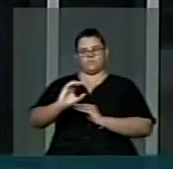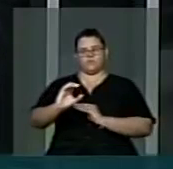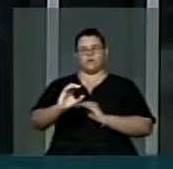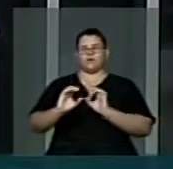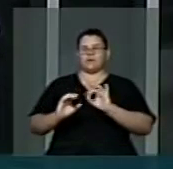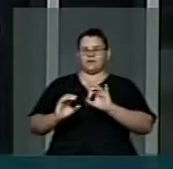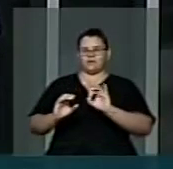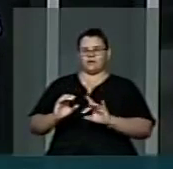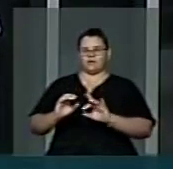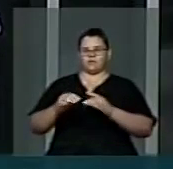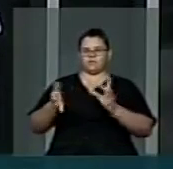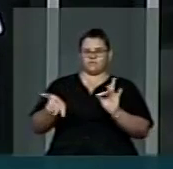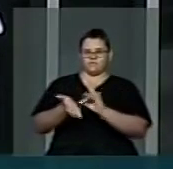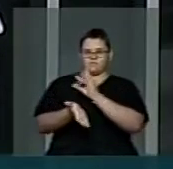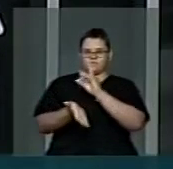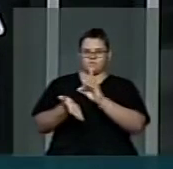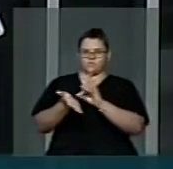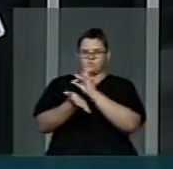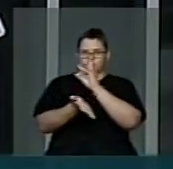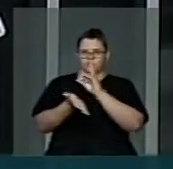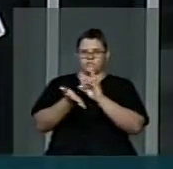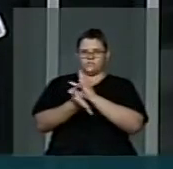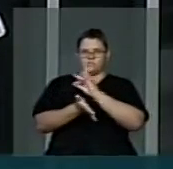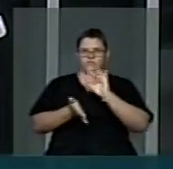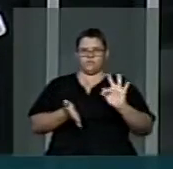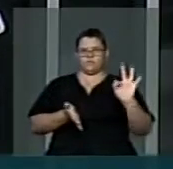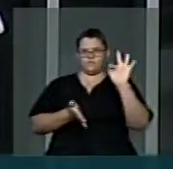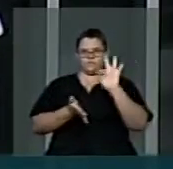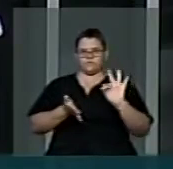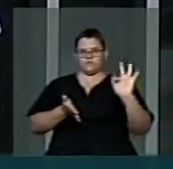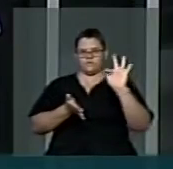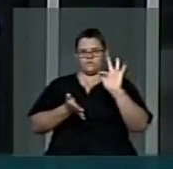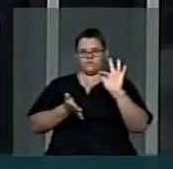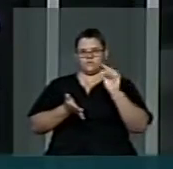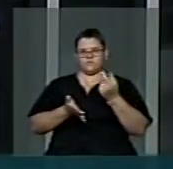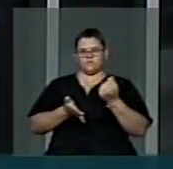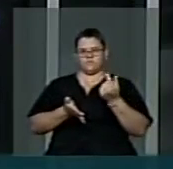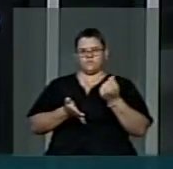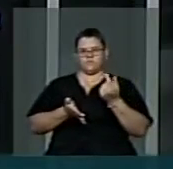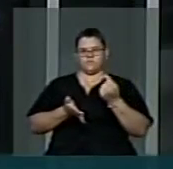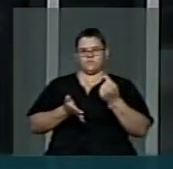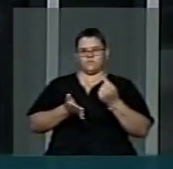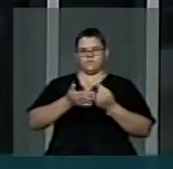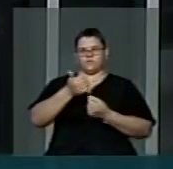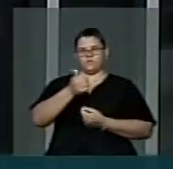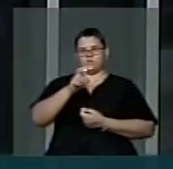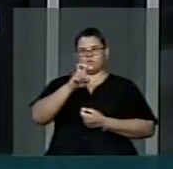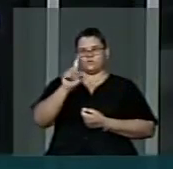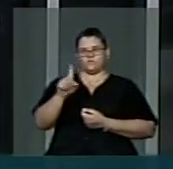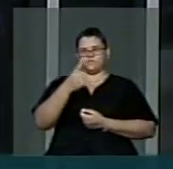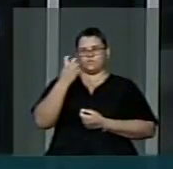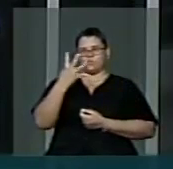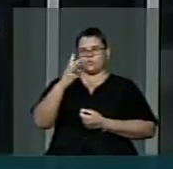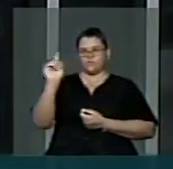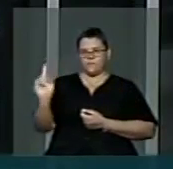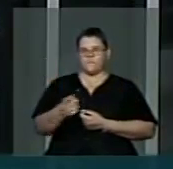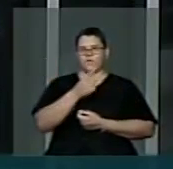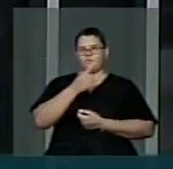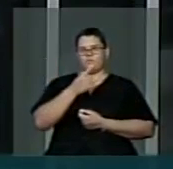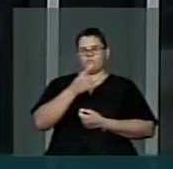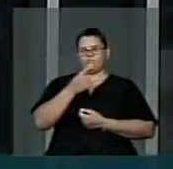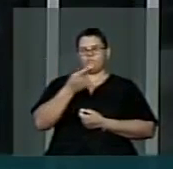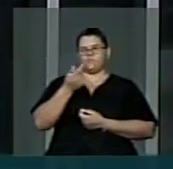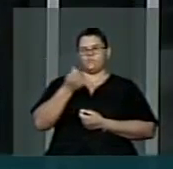cada matrícula em instituição pública de ensino superior custava 15,4 mil aos cofres públicos. Em